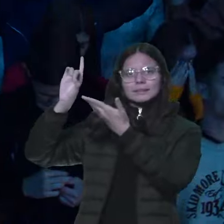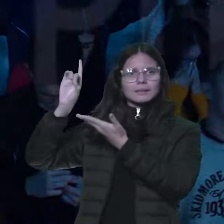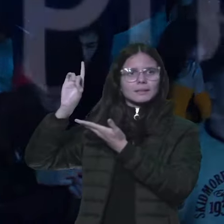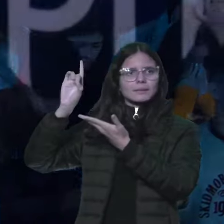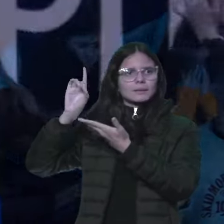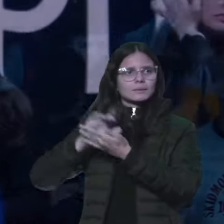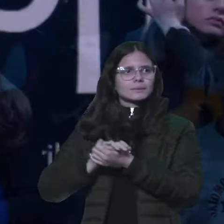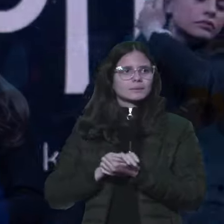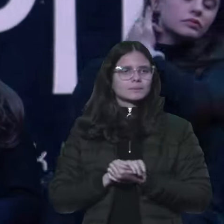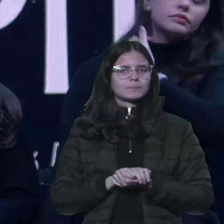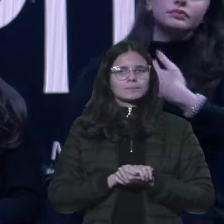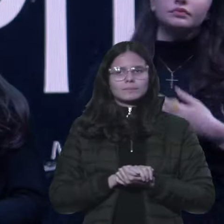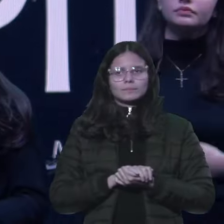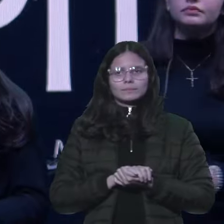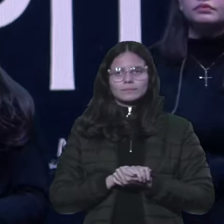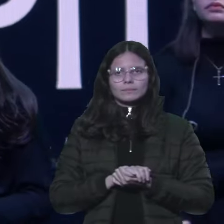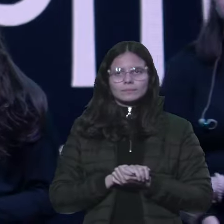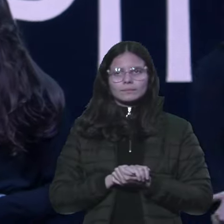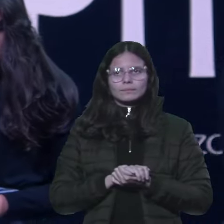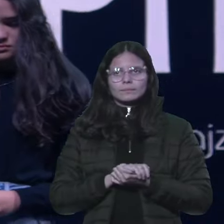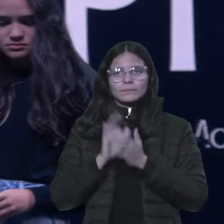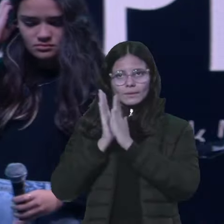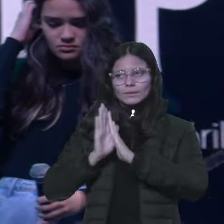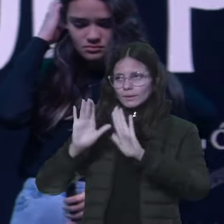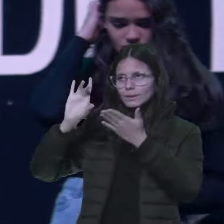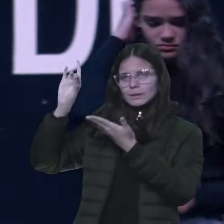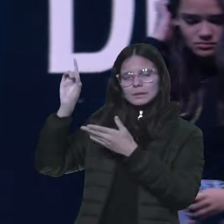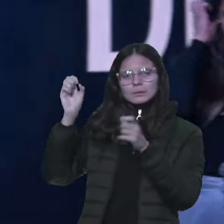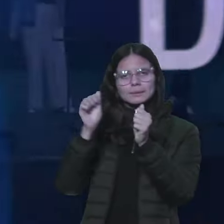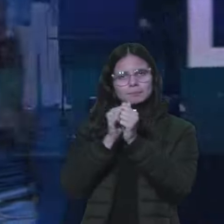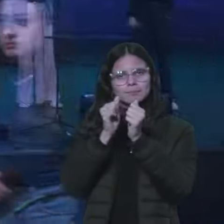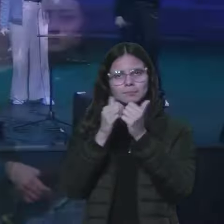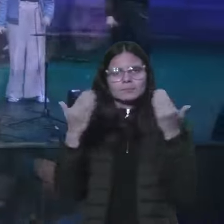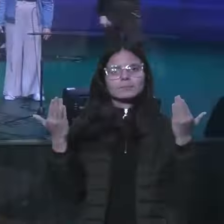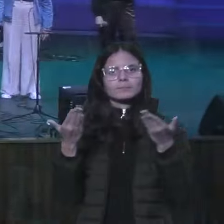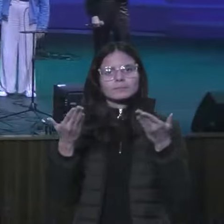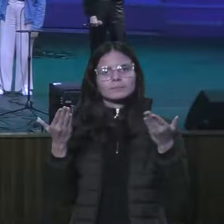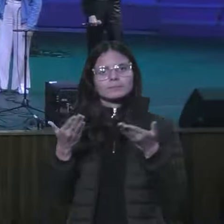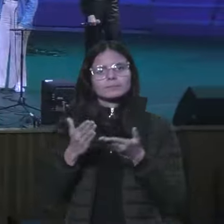um último convite antes da gente terminar. Adore a Deus conosco.